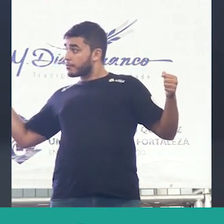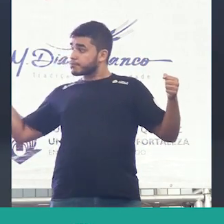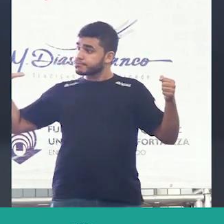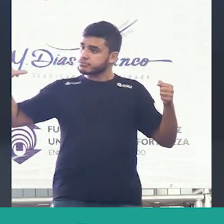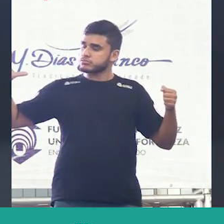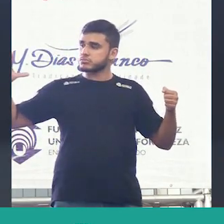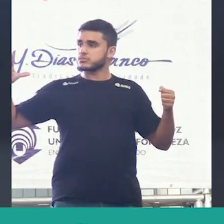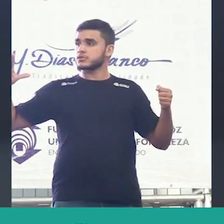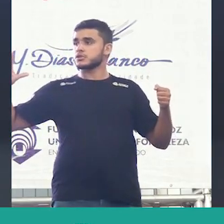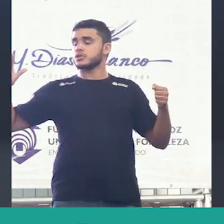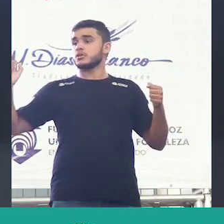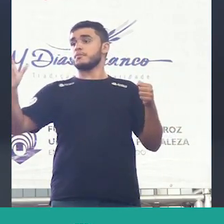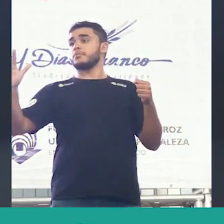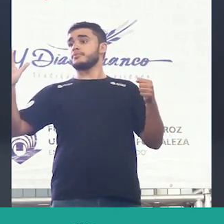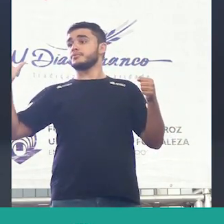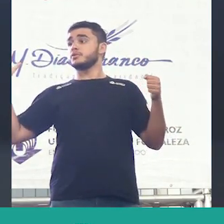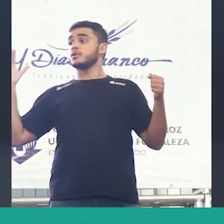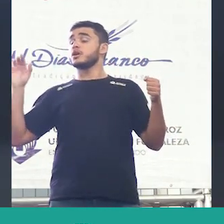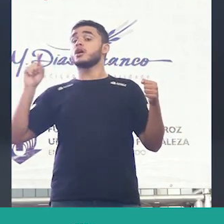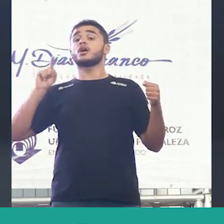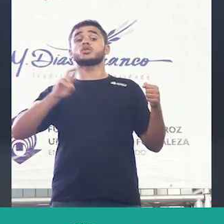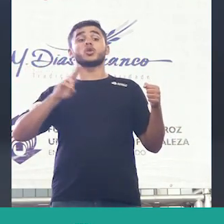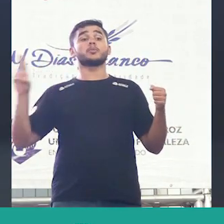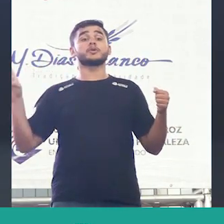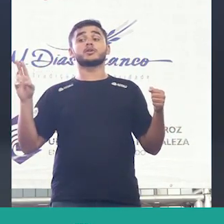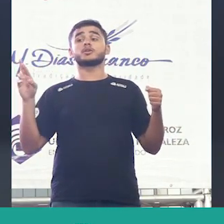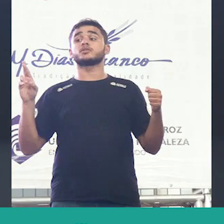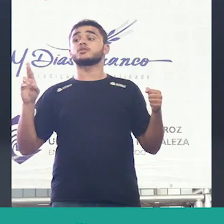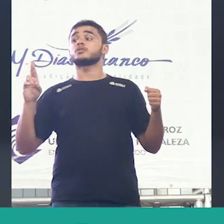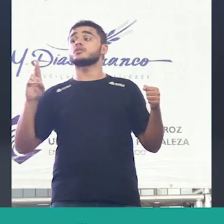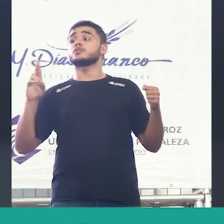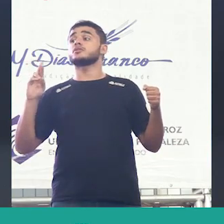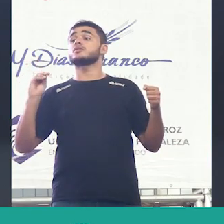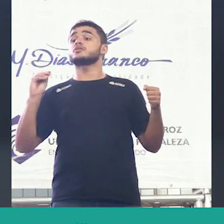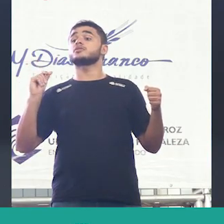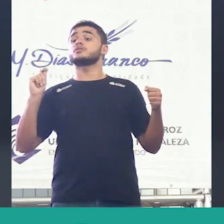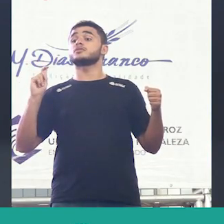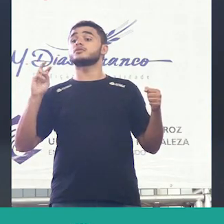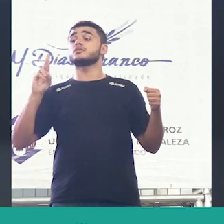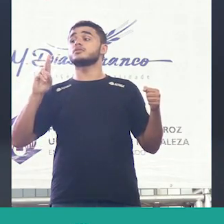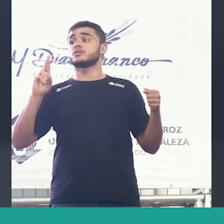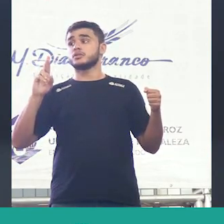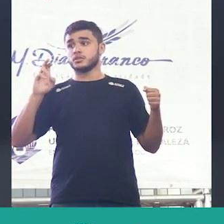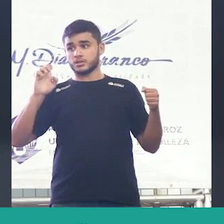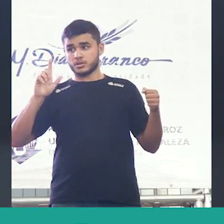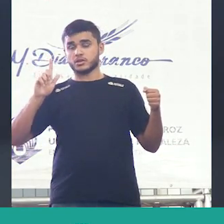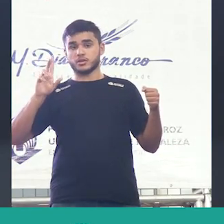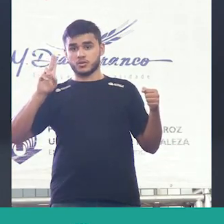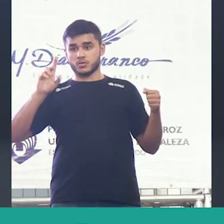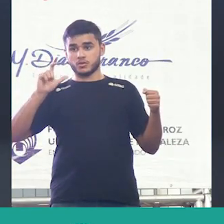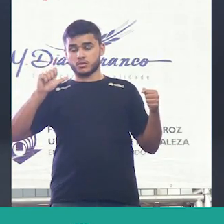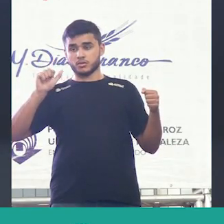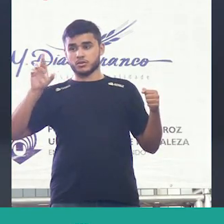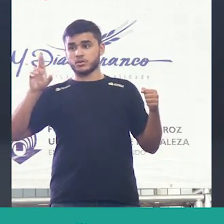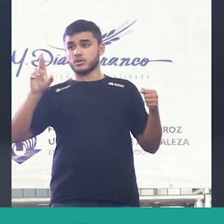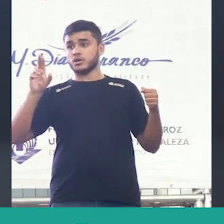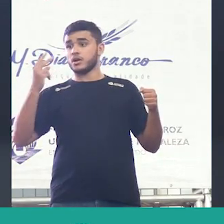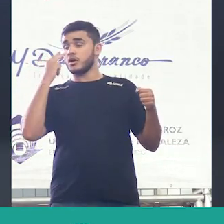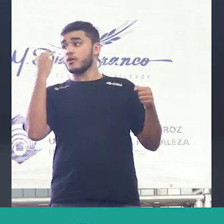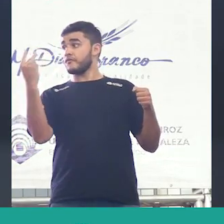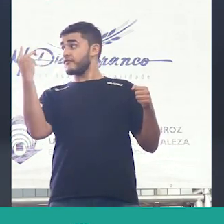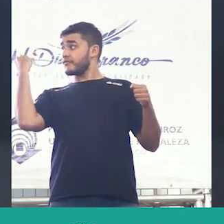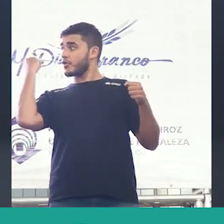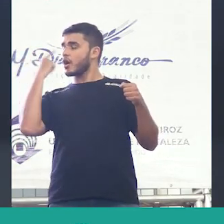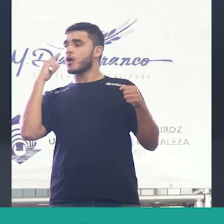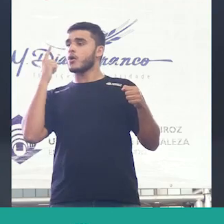sofre uma reflexão. Continua. Reflexão o quê? Regular. E eu vejo a